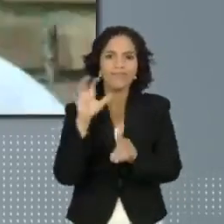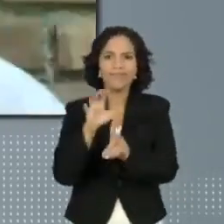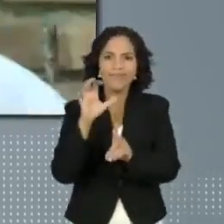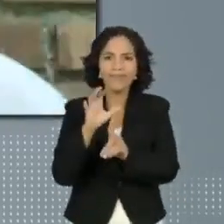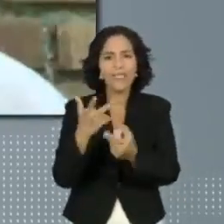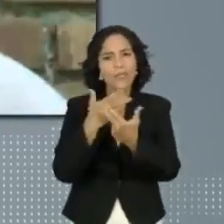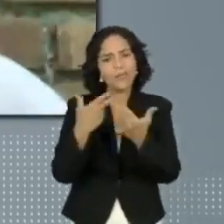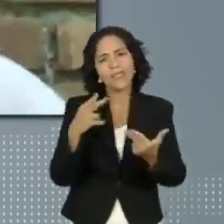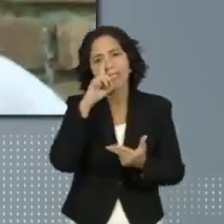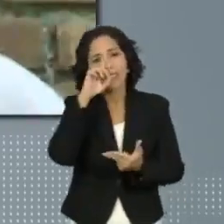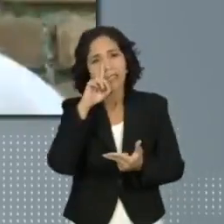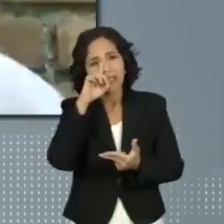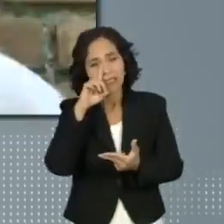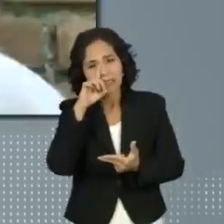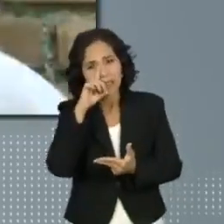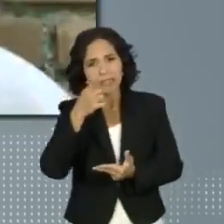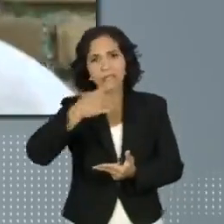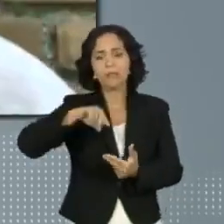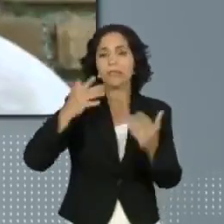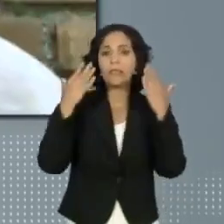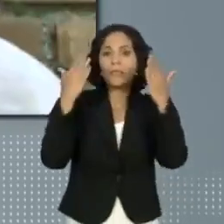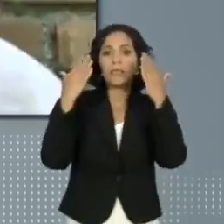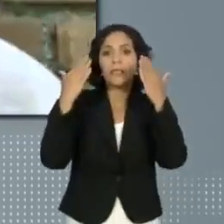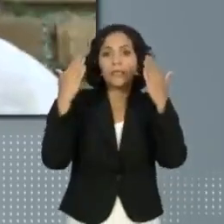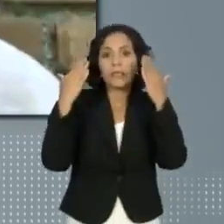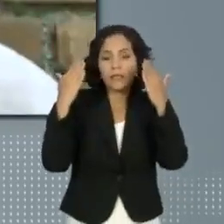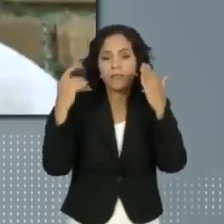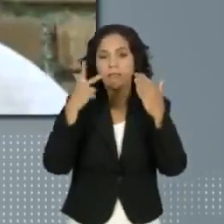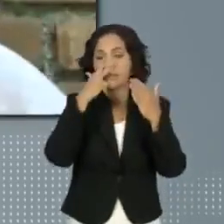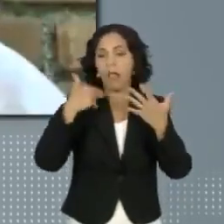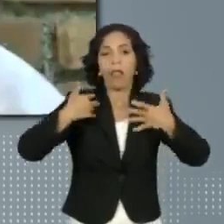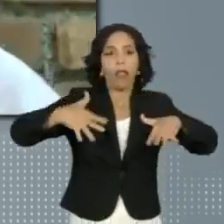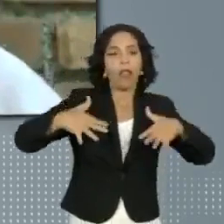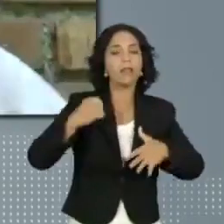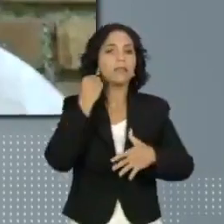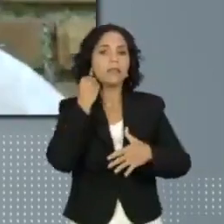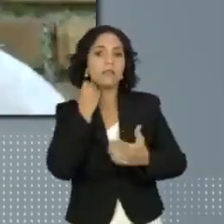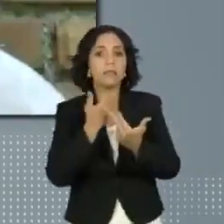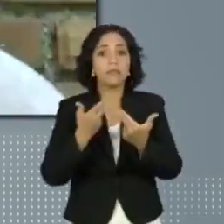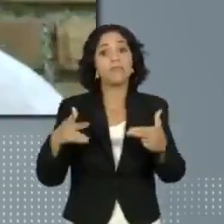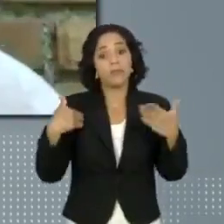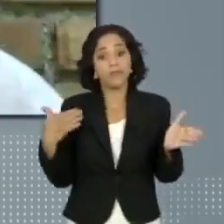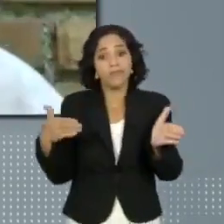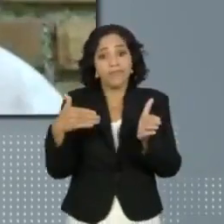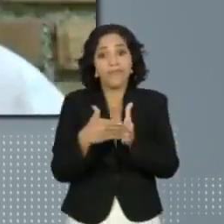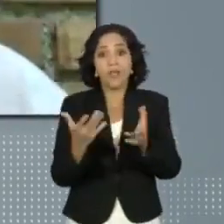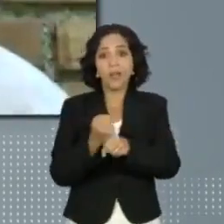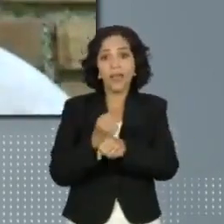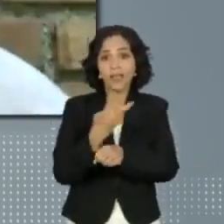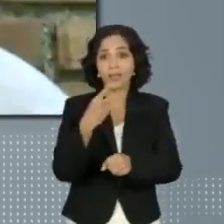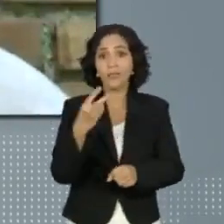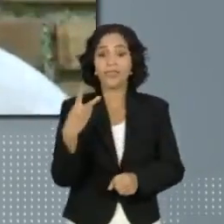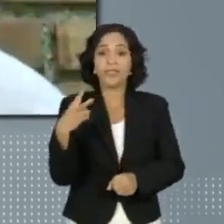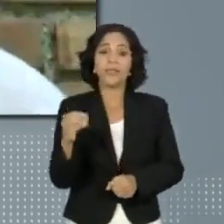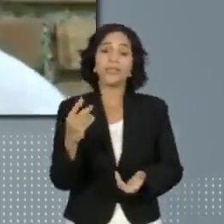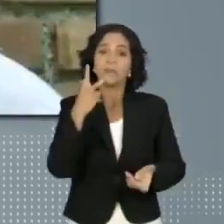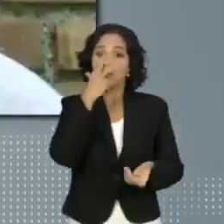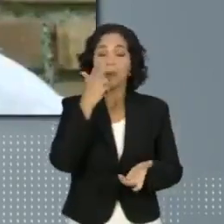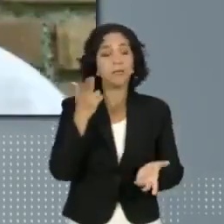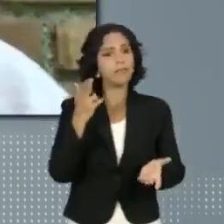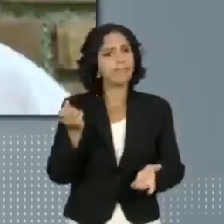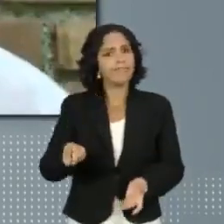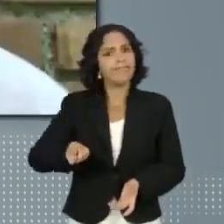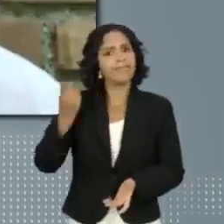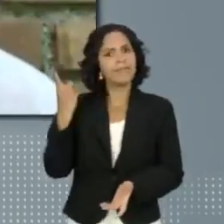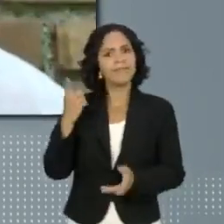nocivo sobre a saúde mental, de tal maneira que chegamos ao final desse ano assim, de forma